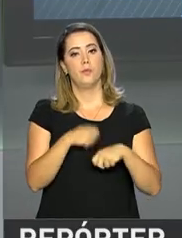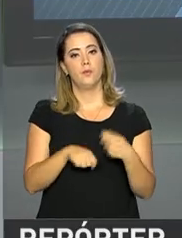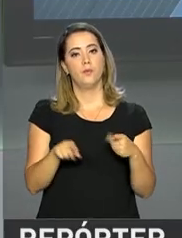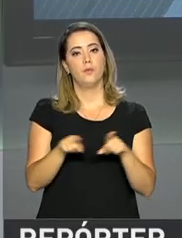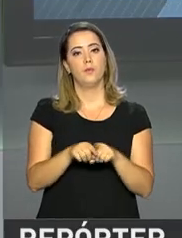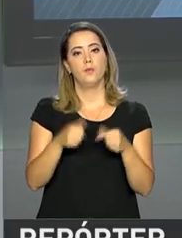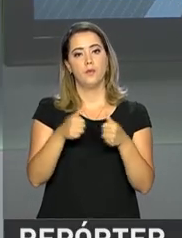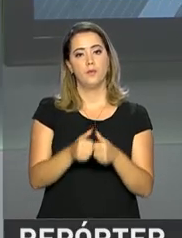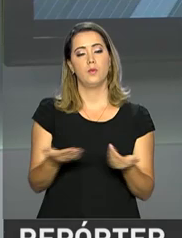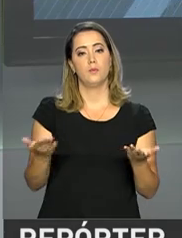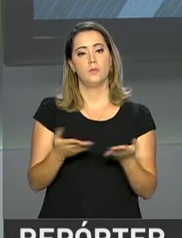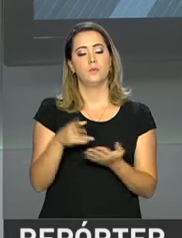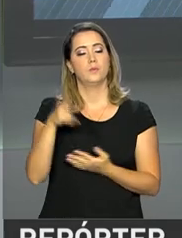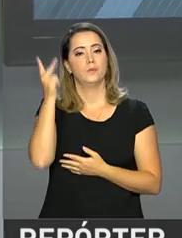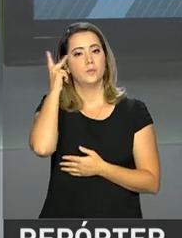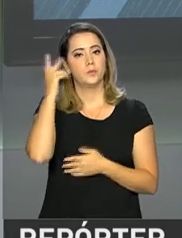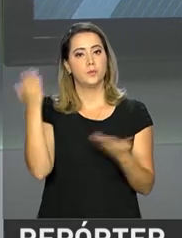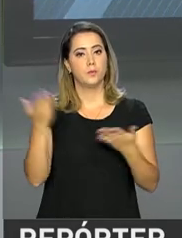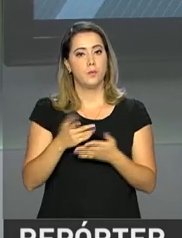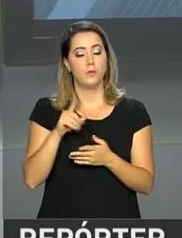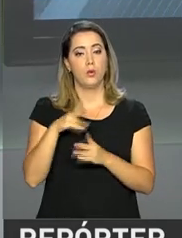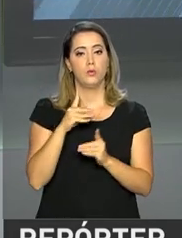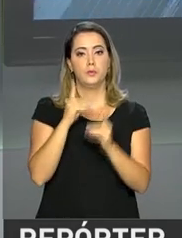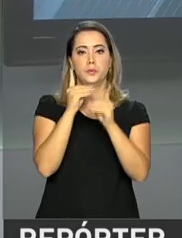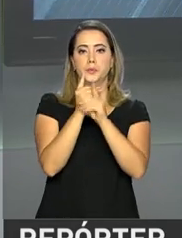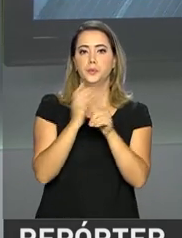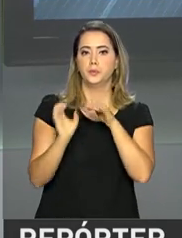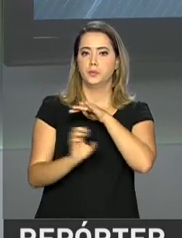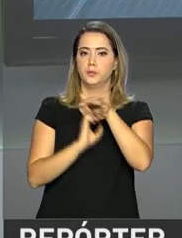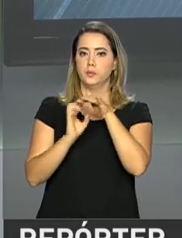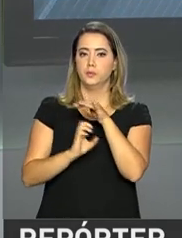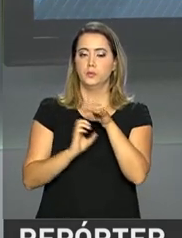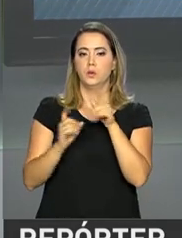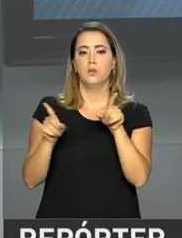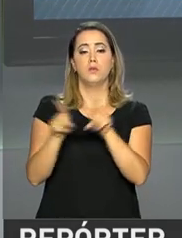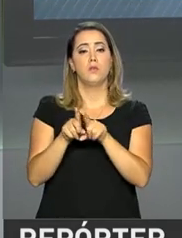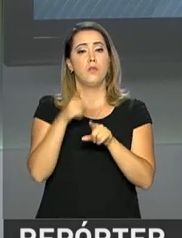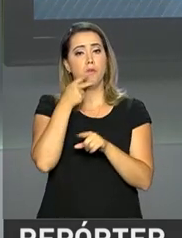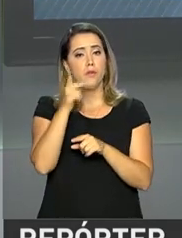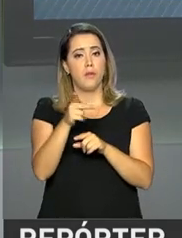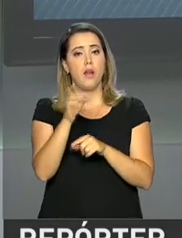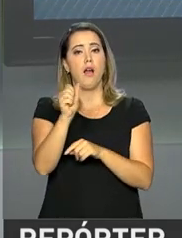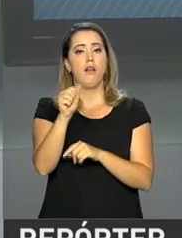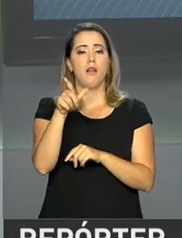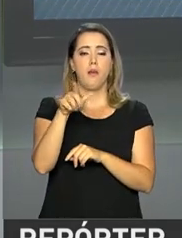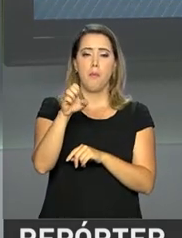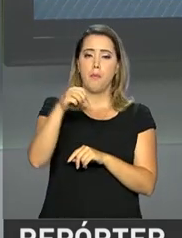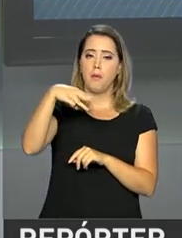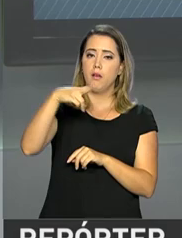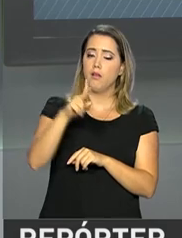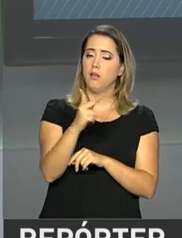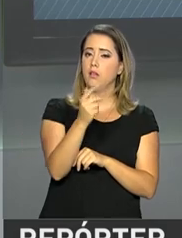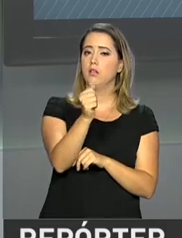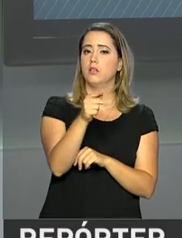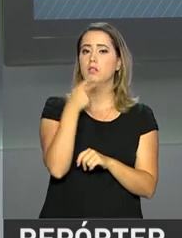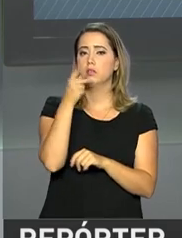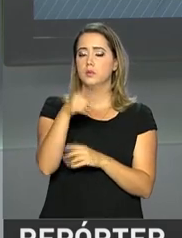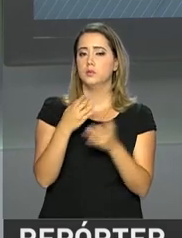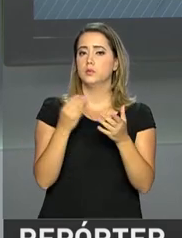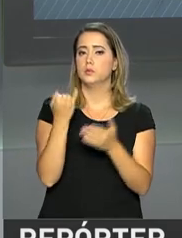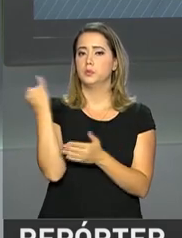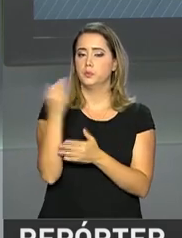Henrique Meirelles, esteve em São Paulo hoje em um encontro com empresários da Alemanha e falou sobre a importância da aprovação das